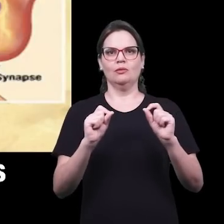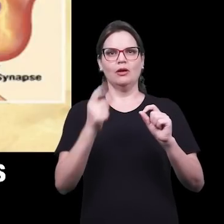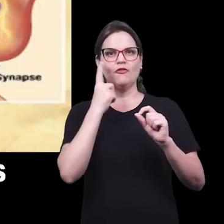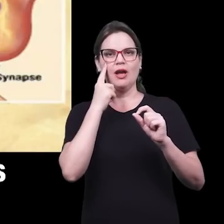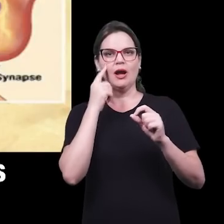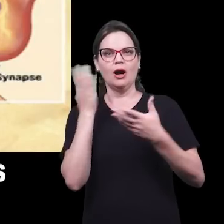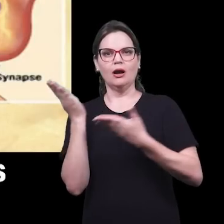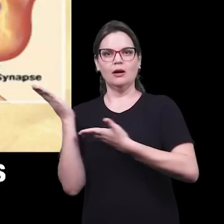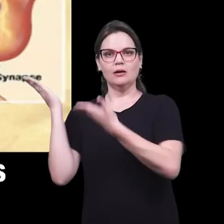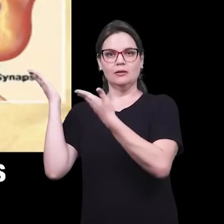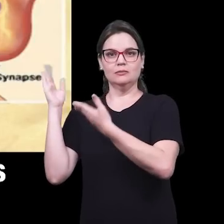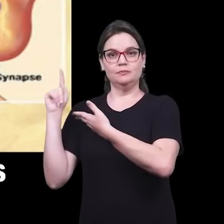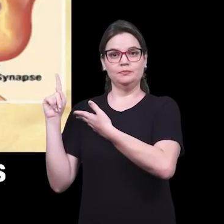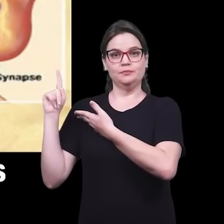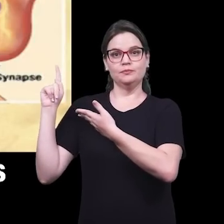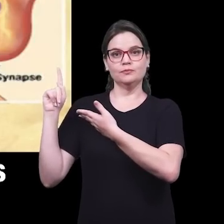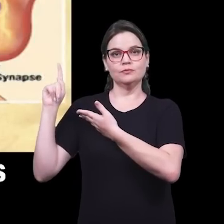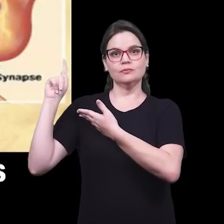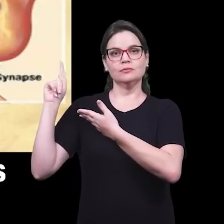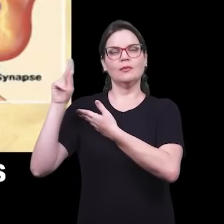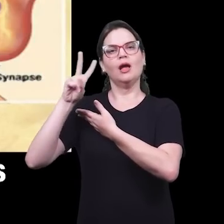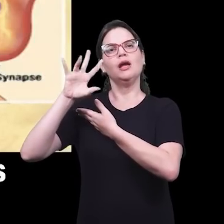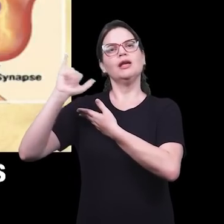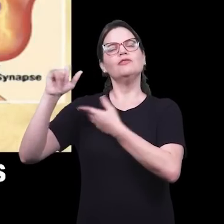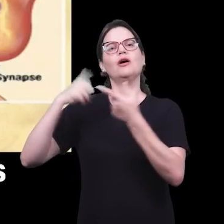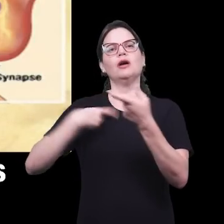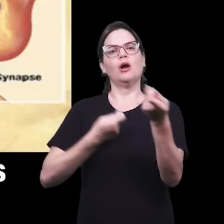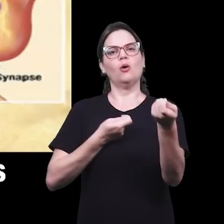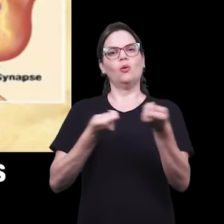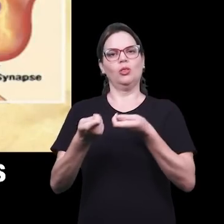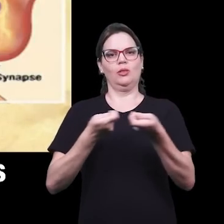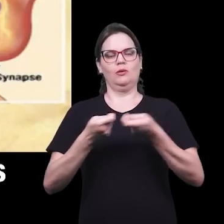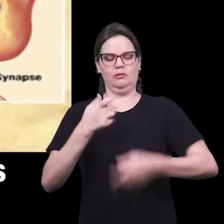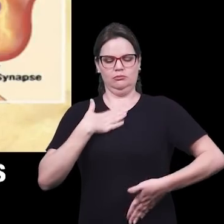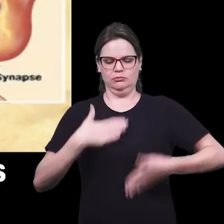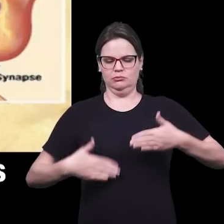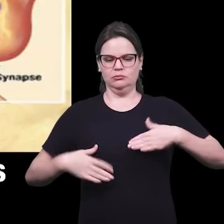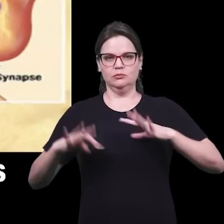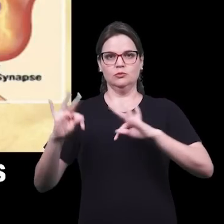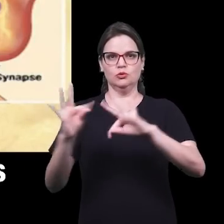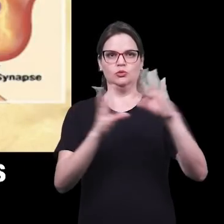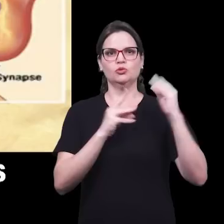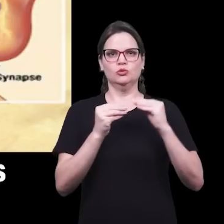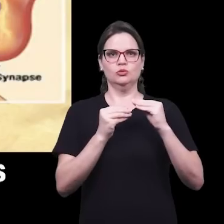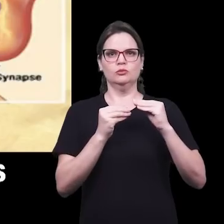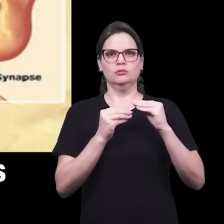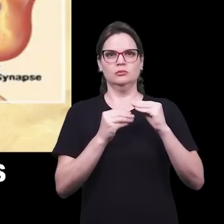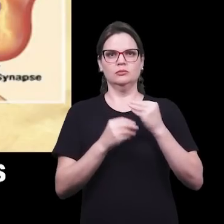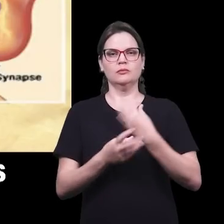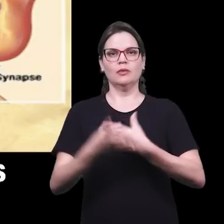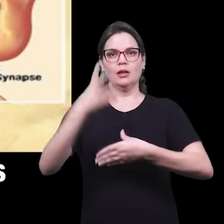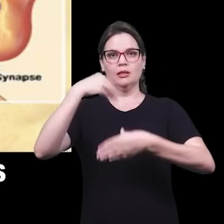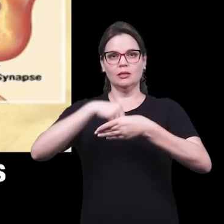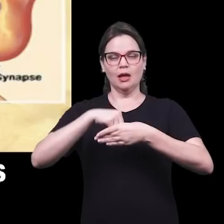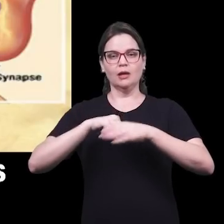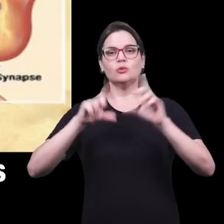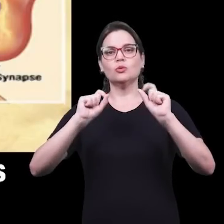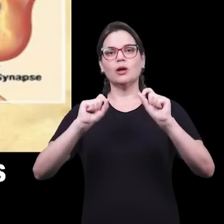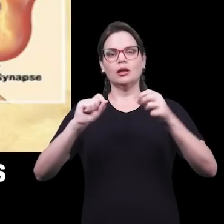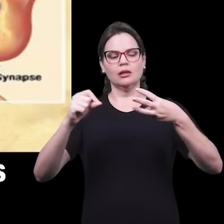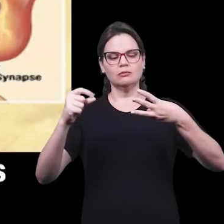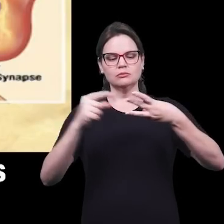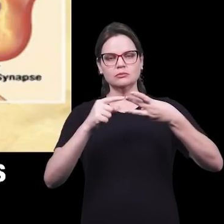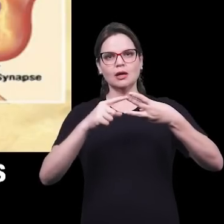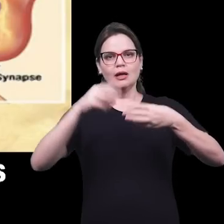cerebrais que vão comandar o organismo. E entre elas está o fragmento da memória, que